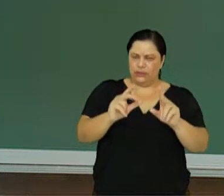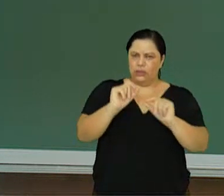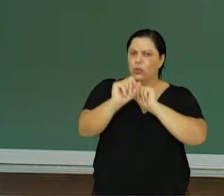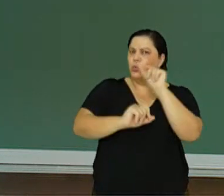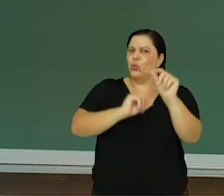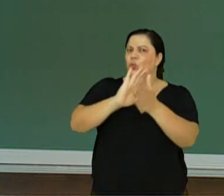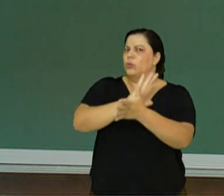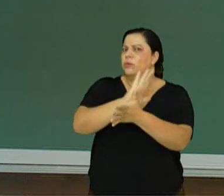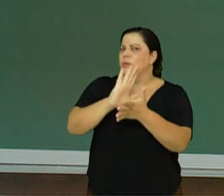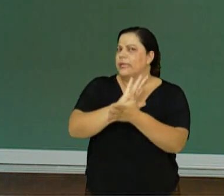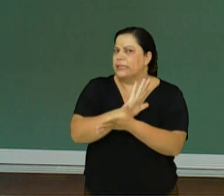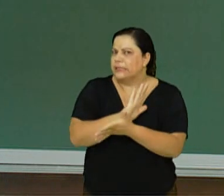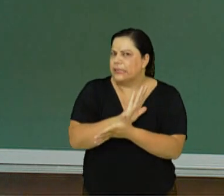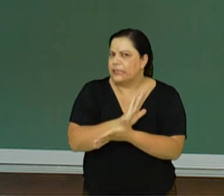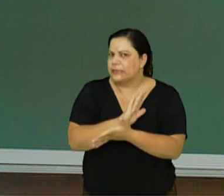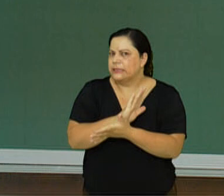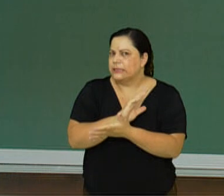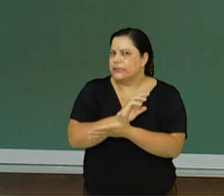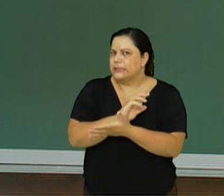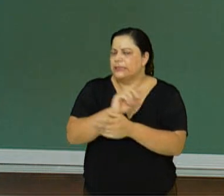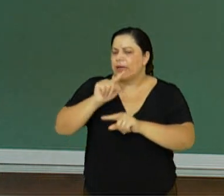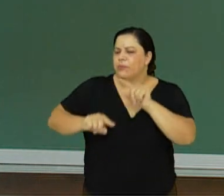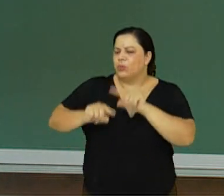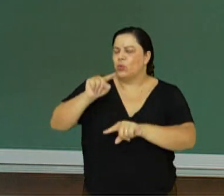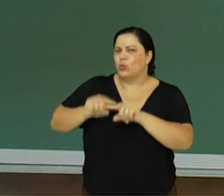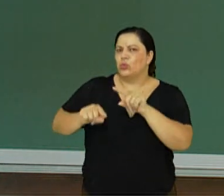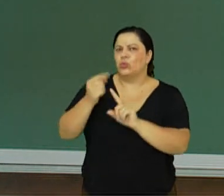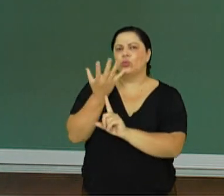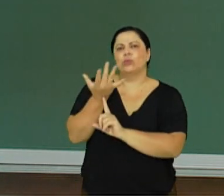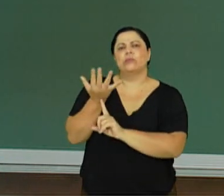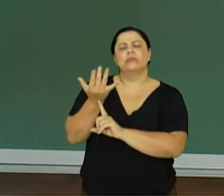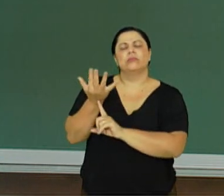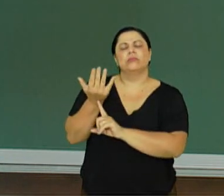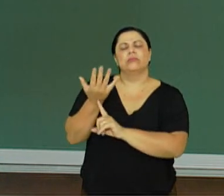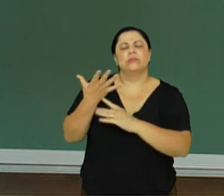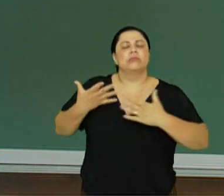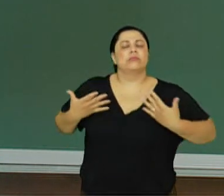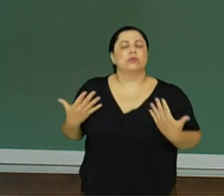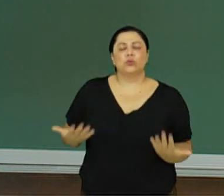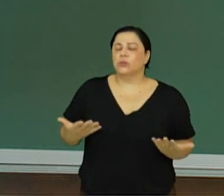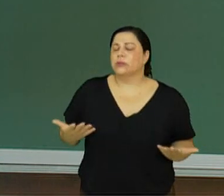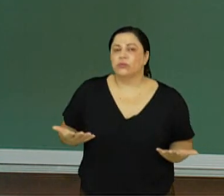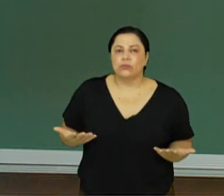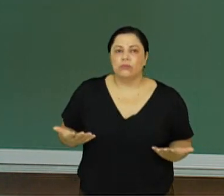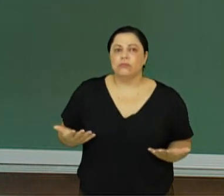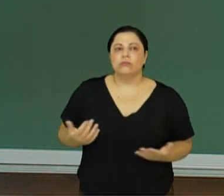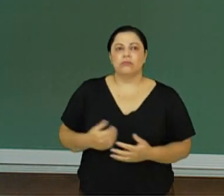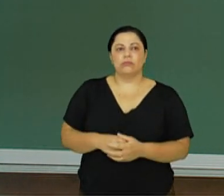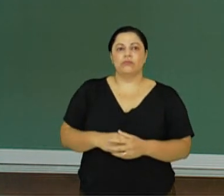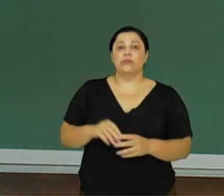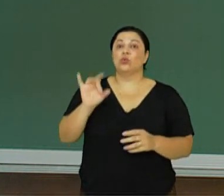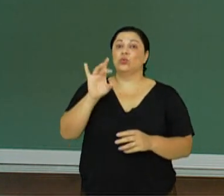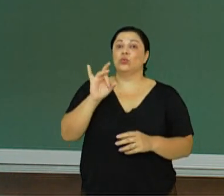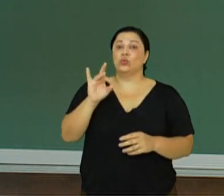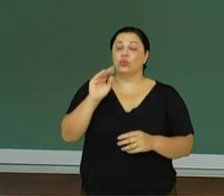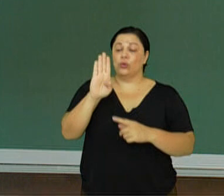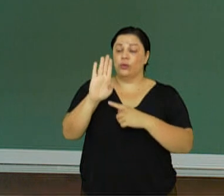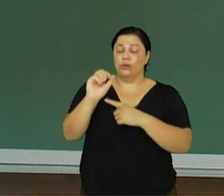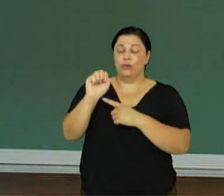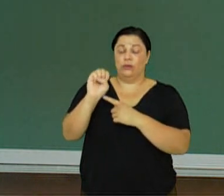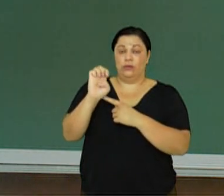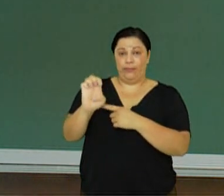gastar de parafina para a vela? Ou seja, quanto que ele vai gastar só com a base aqui